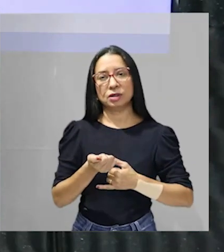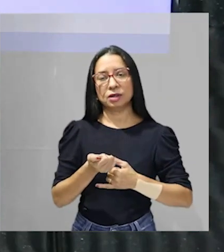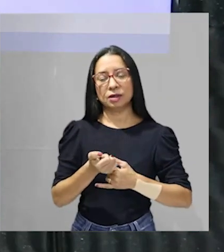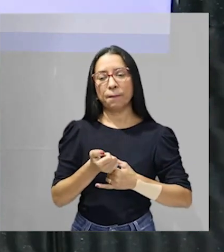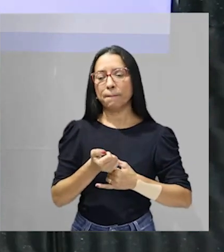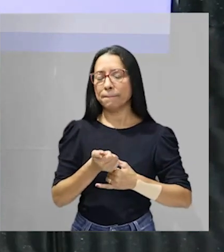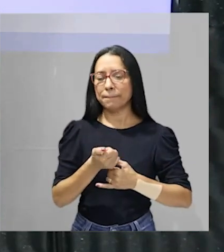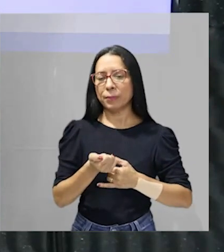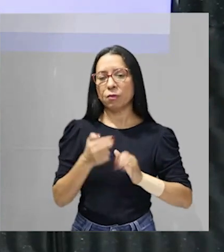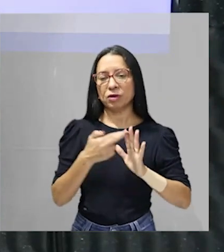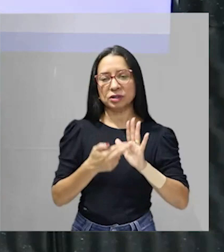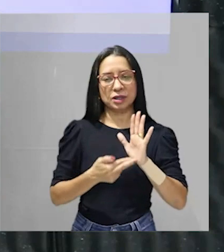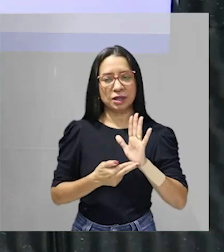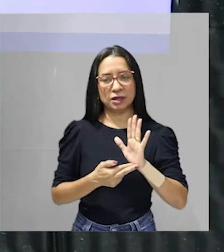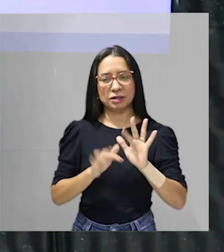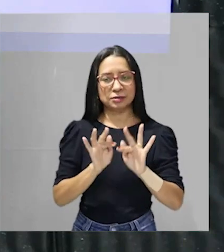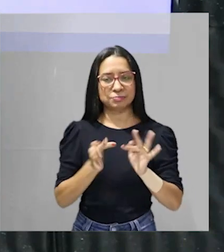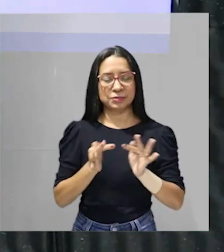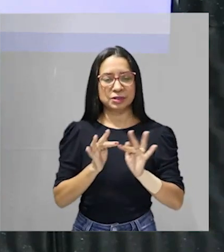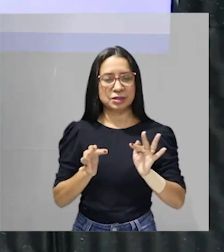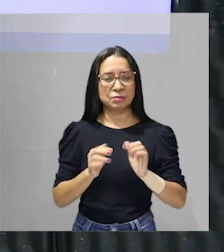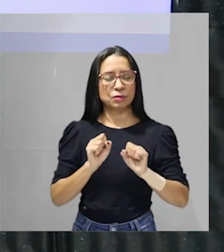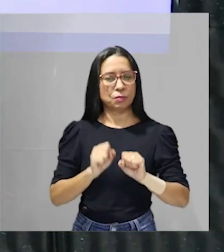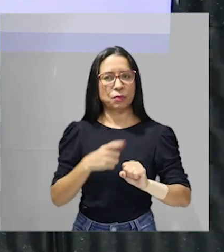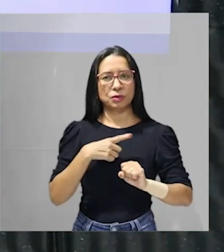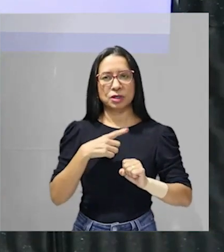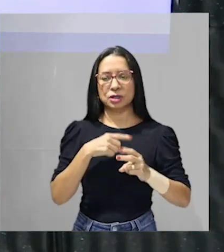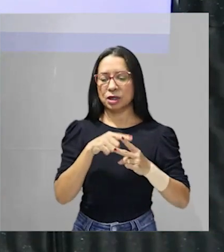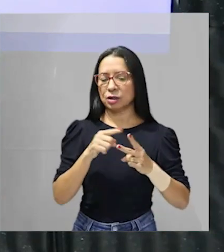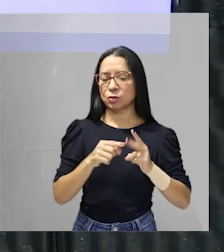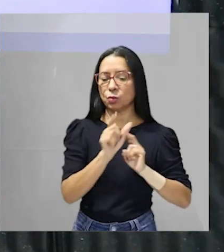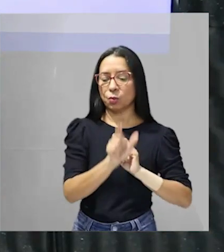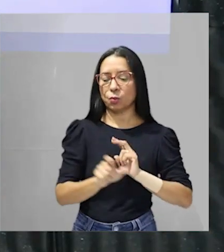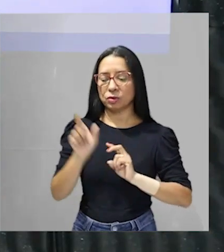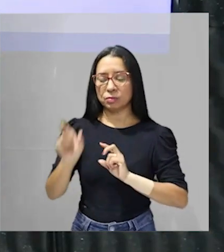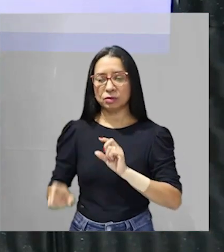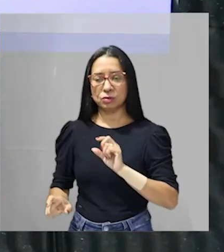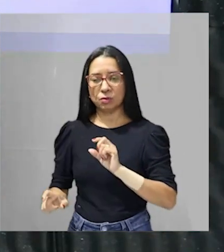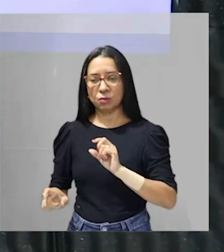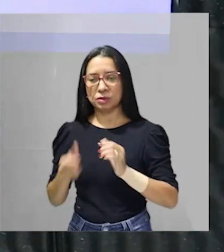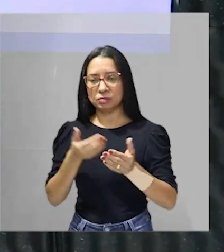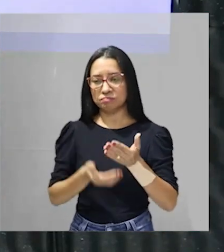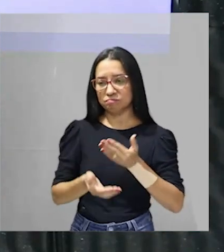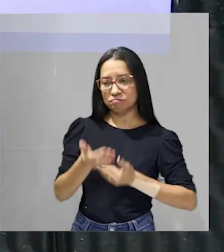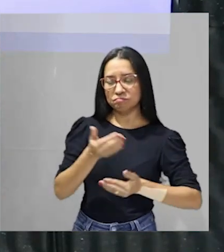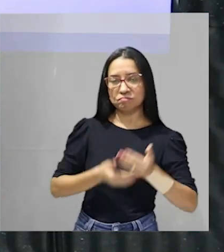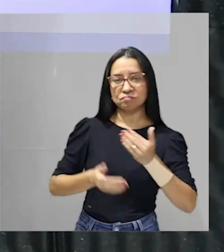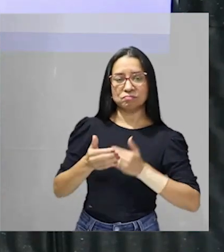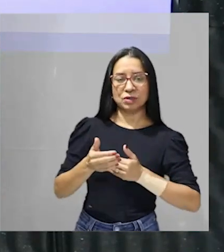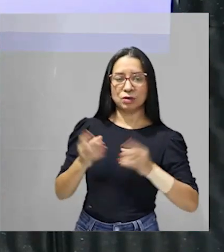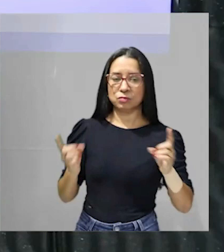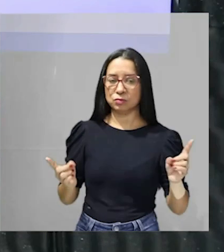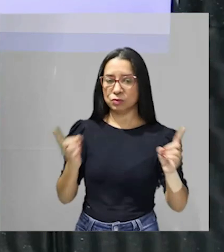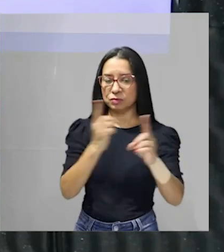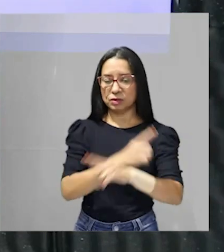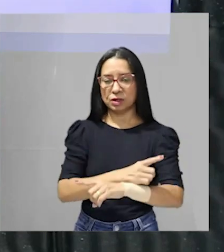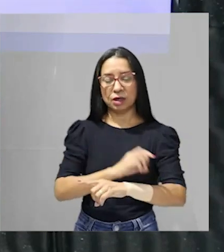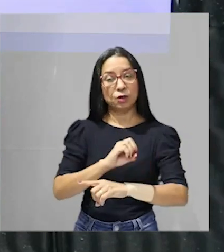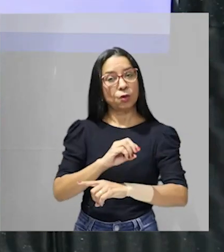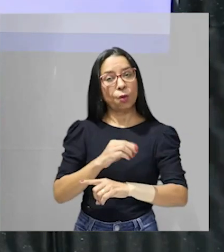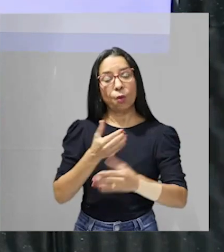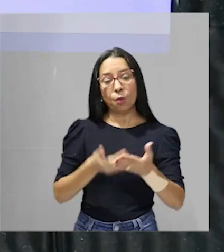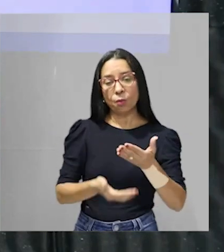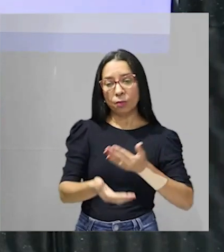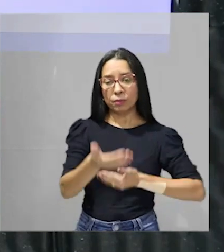a ser simples pode envolver dois ou mais jogando entre si como adversários ou cooperativamente